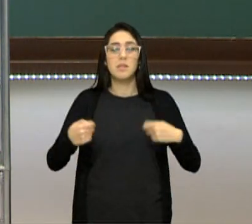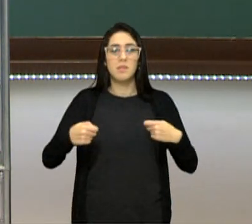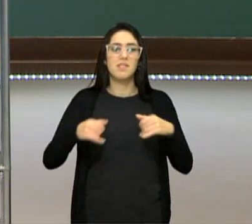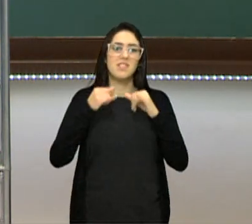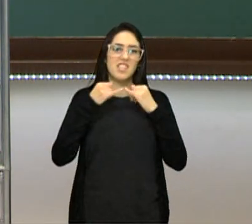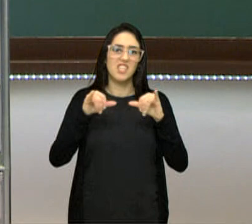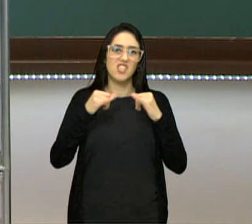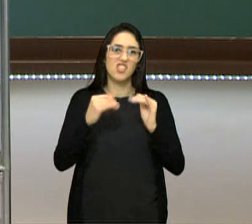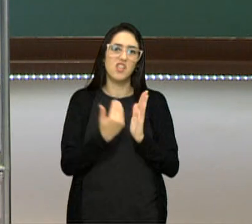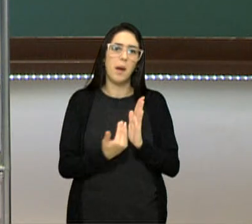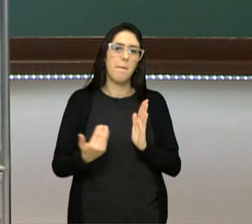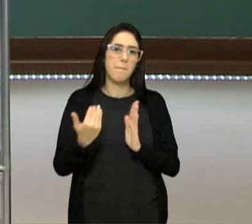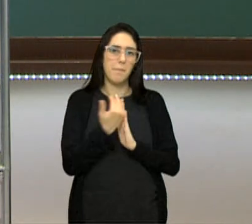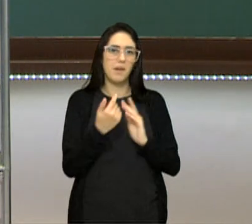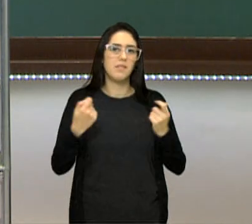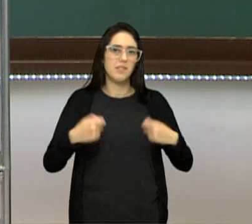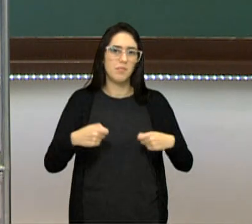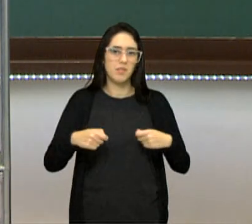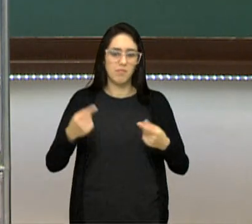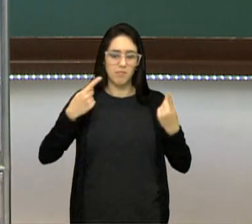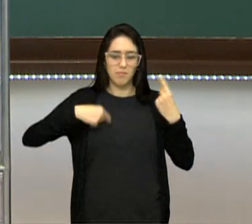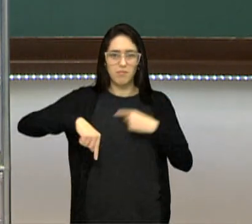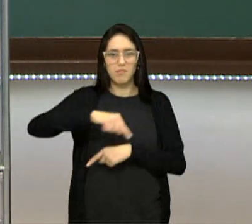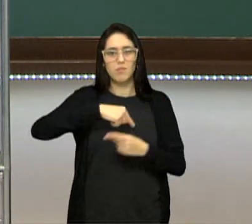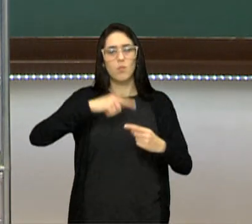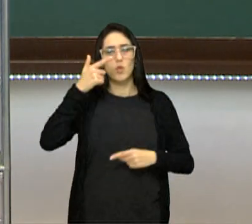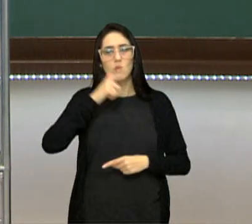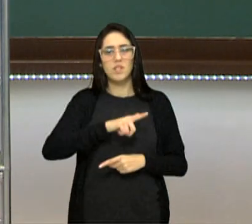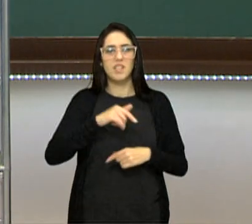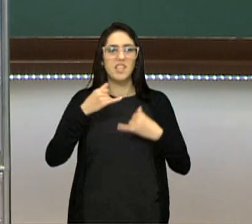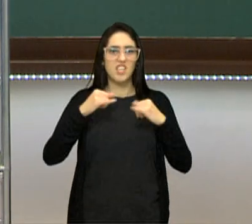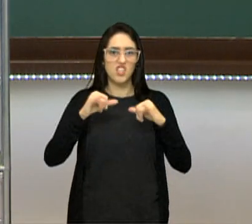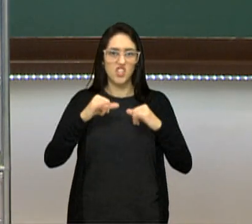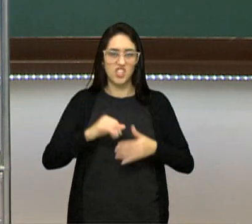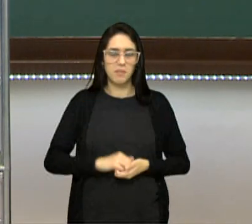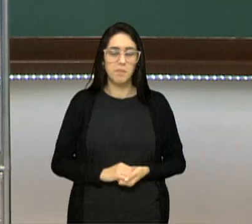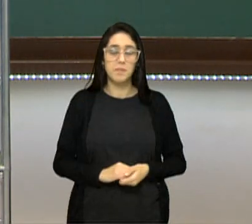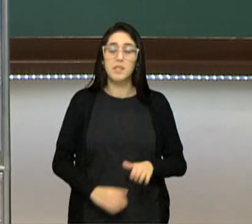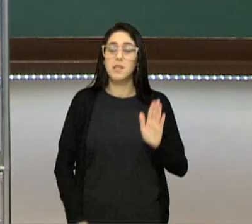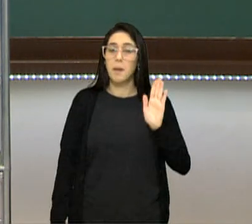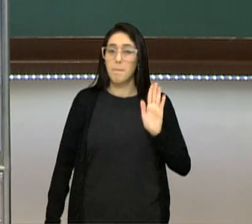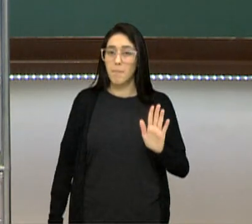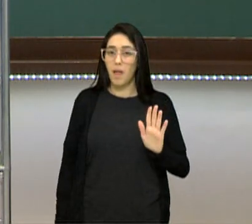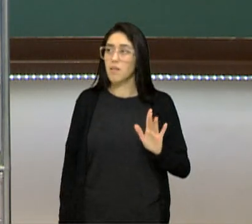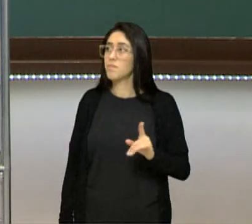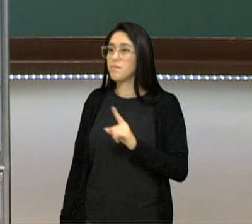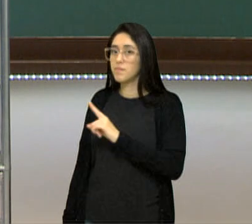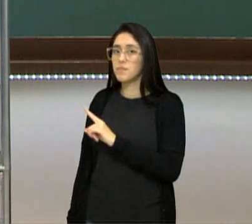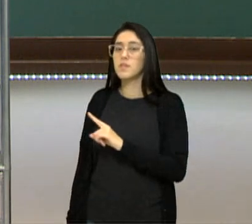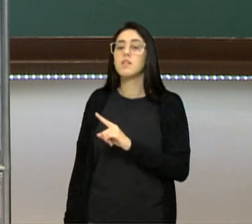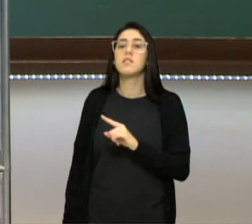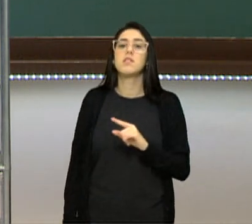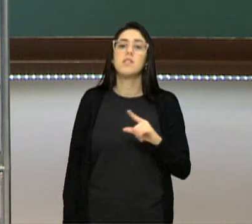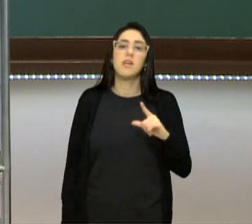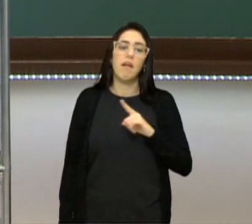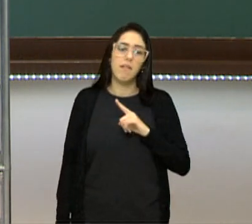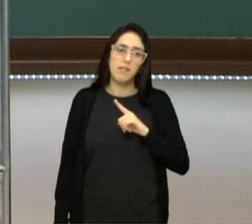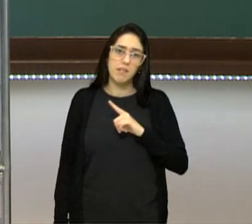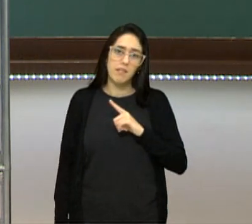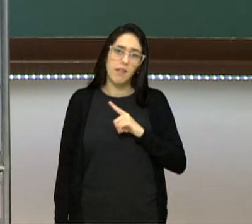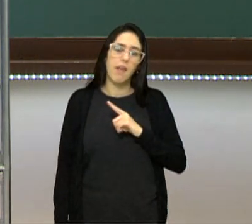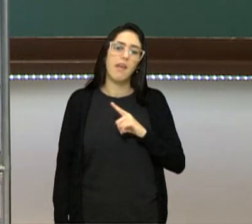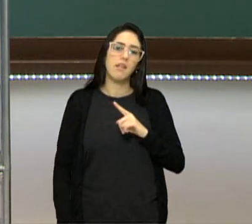uso de ATP, de energia, né, do organismo para que ela aconteça. Só que, por outro lado, ela tem maior possibilidade